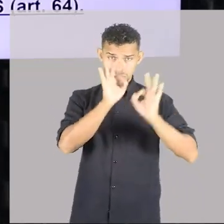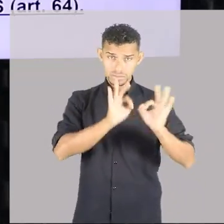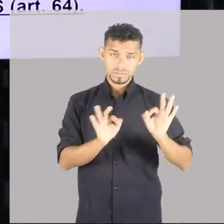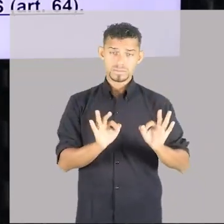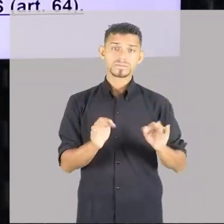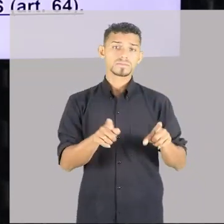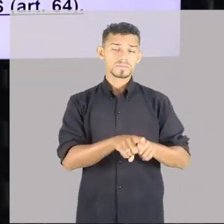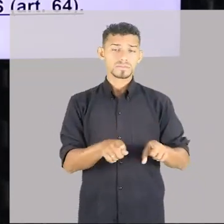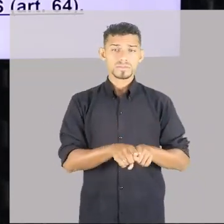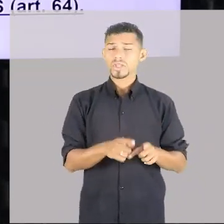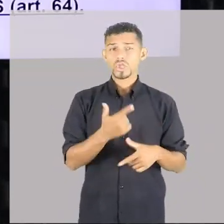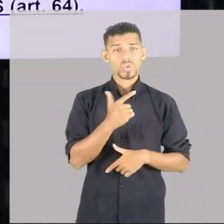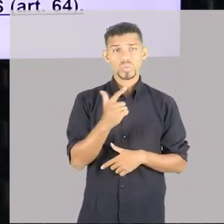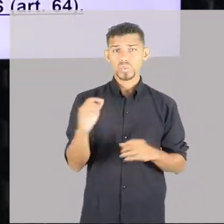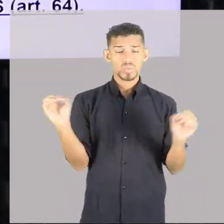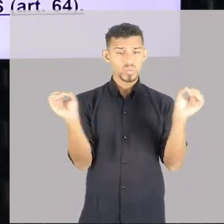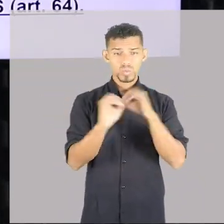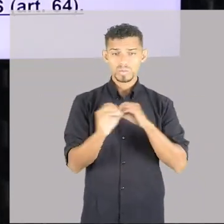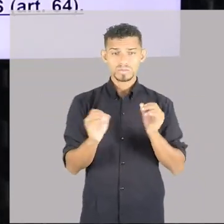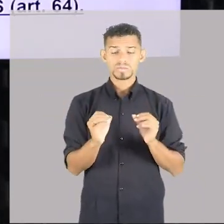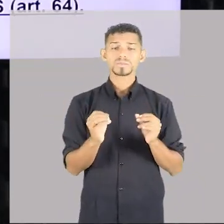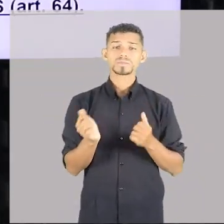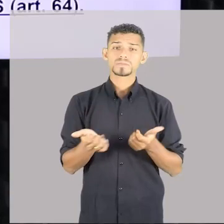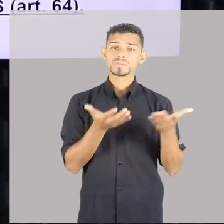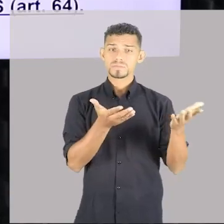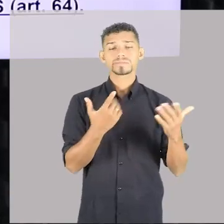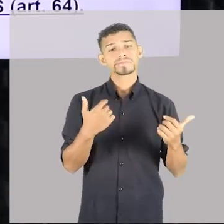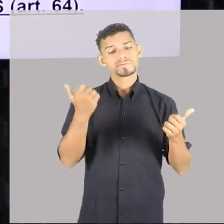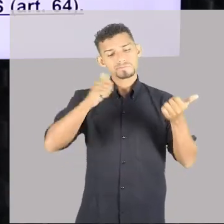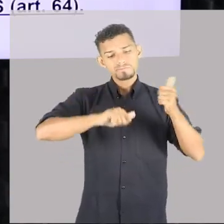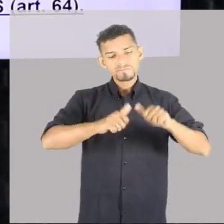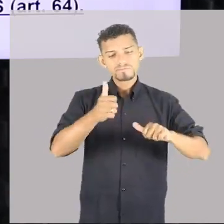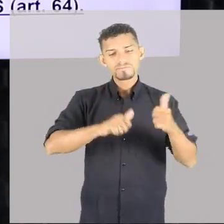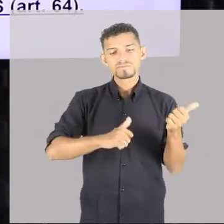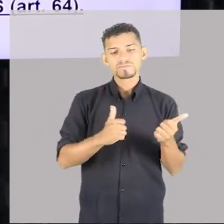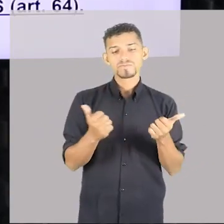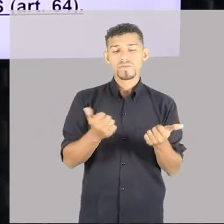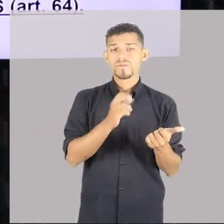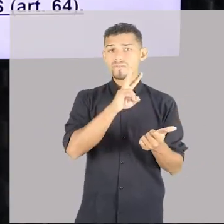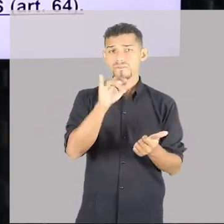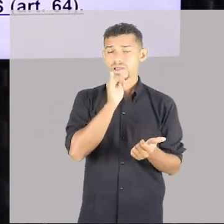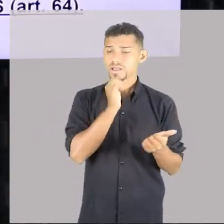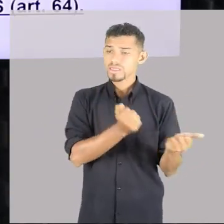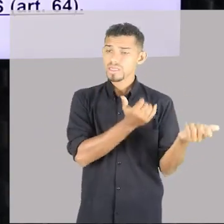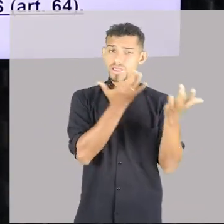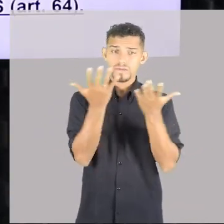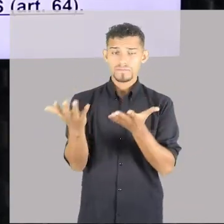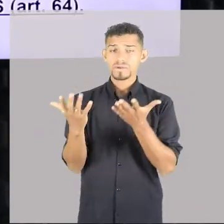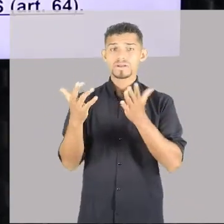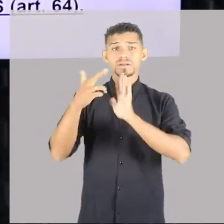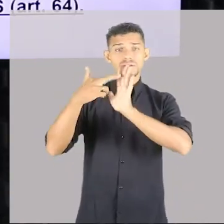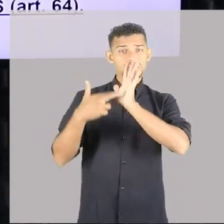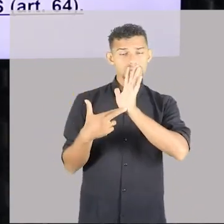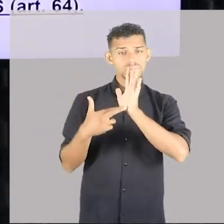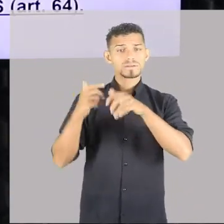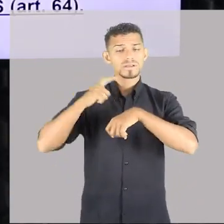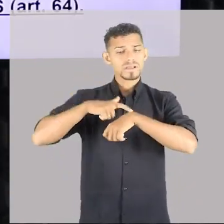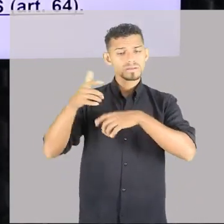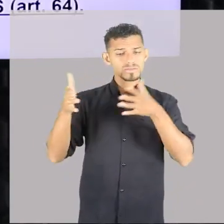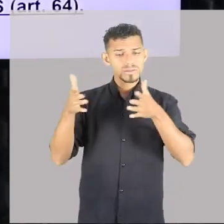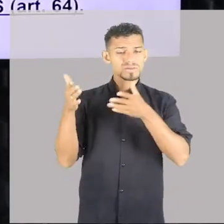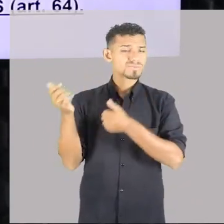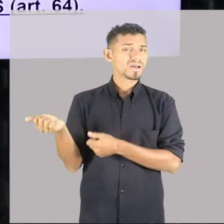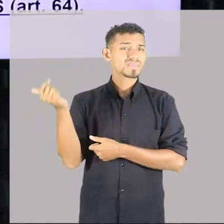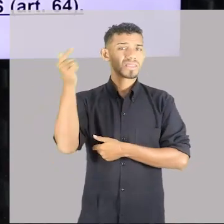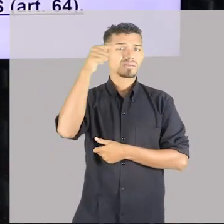administrativo a uma autoridade que não tinha competência para tal, o que se prevê é que você vai devolver e terá restituído o prazo para depois